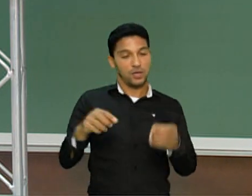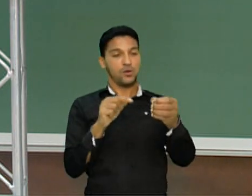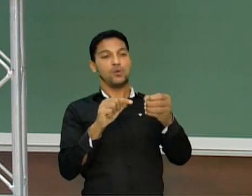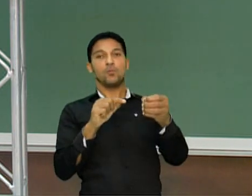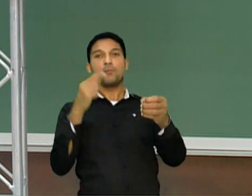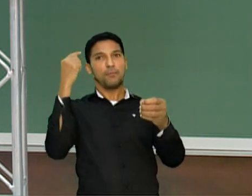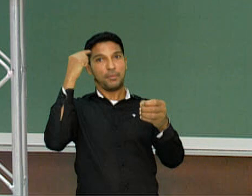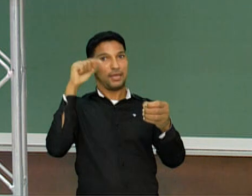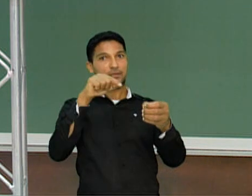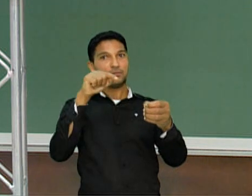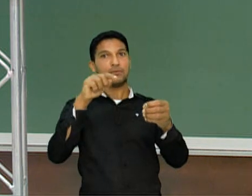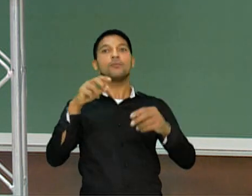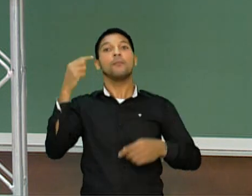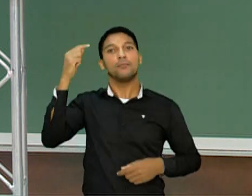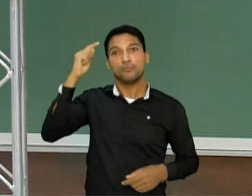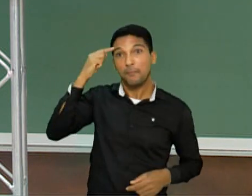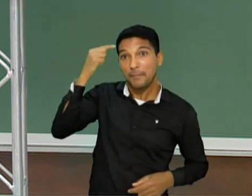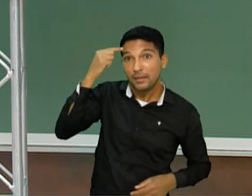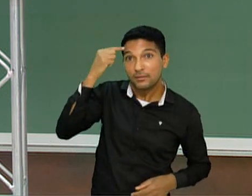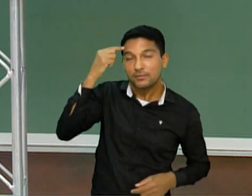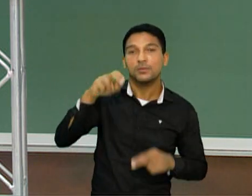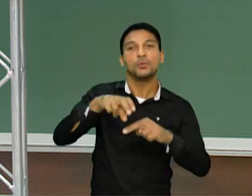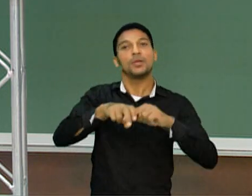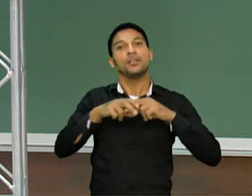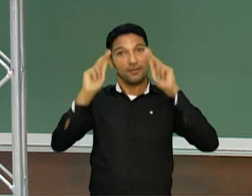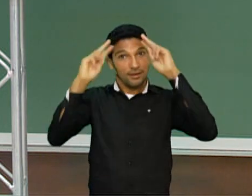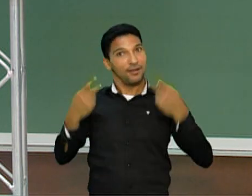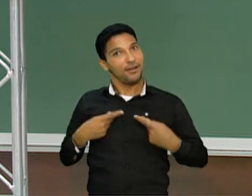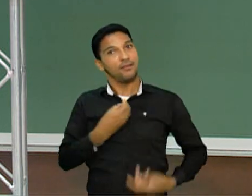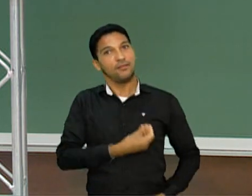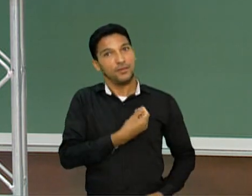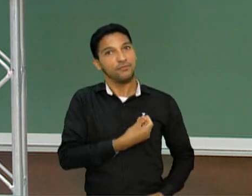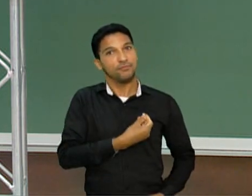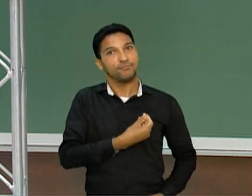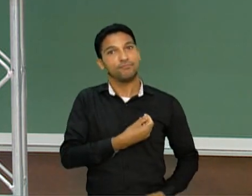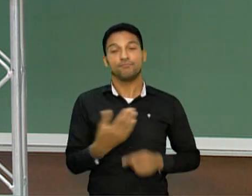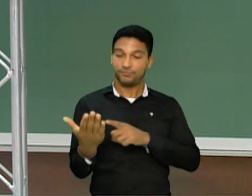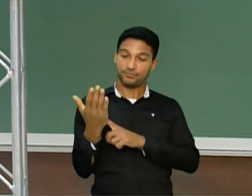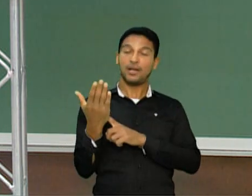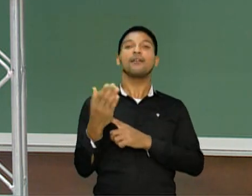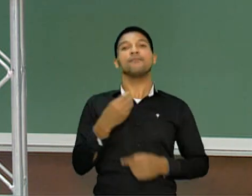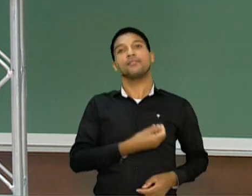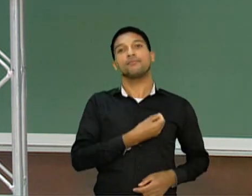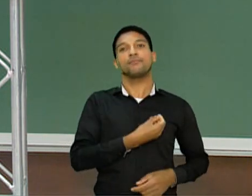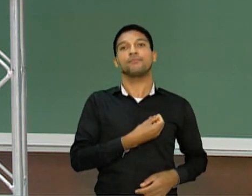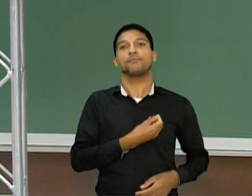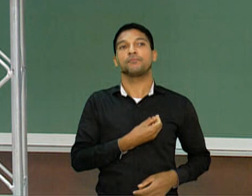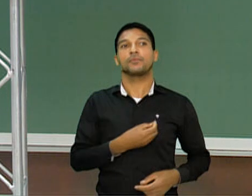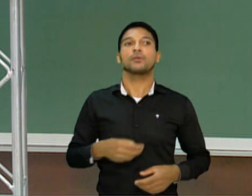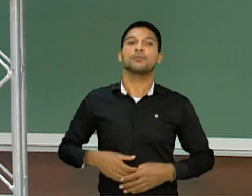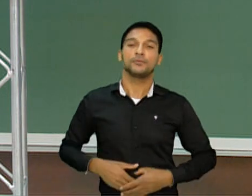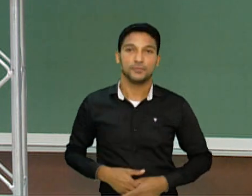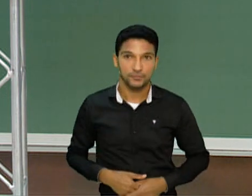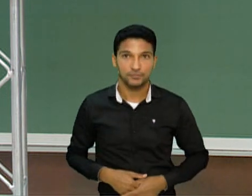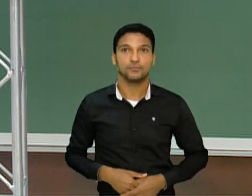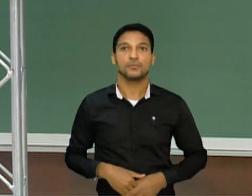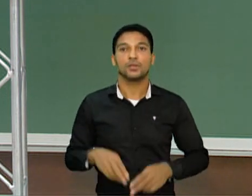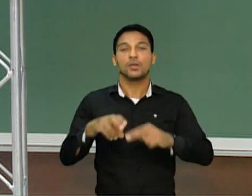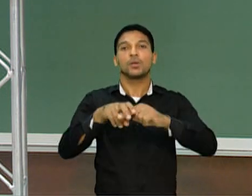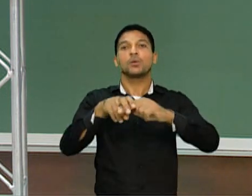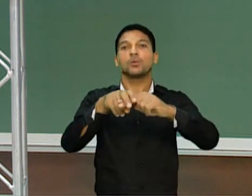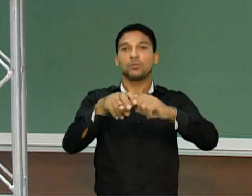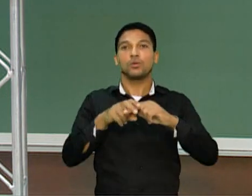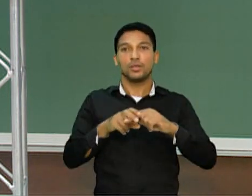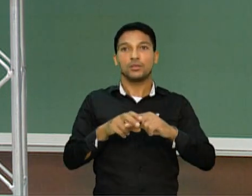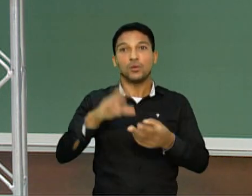existo. Né? Ele vai constatar essa primeira máxima que vai nortear todos os conhecimentos posteriores, que vai